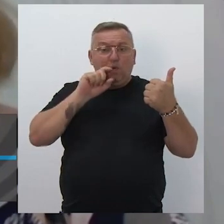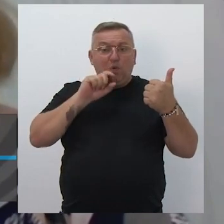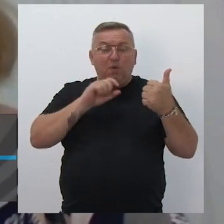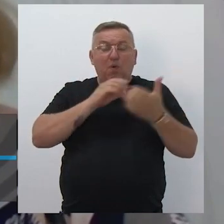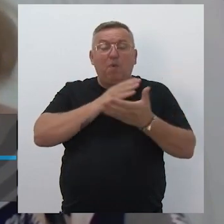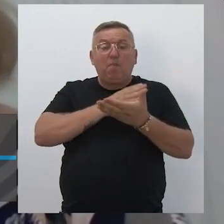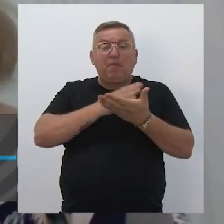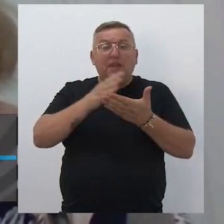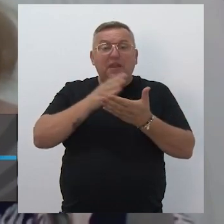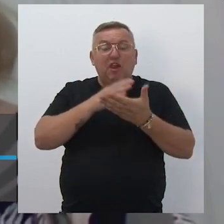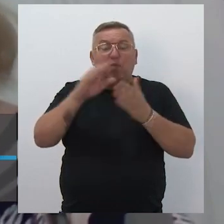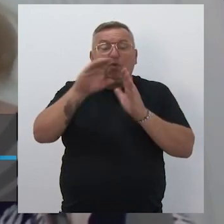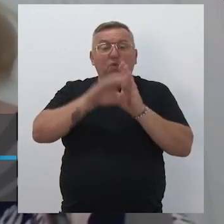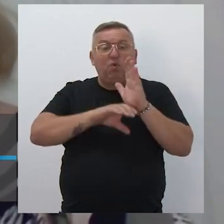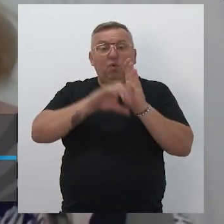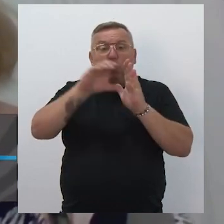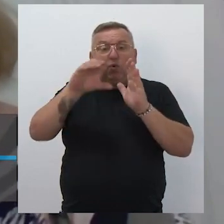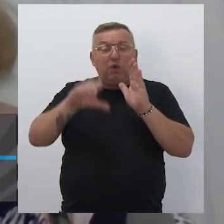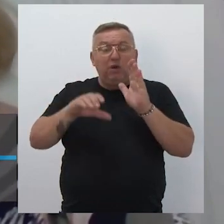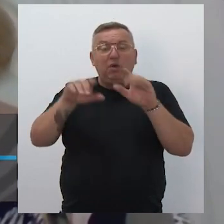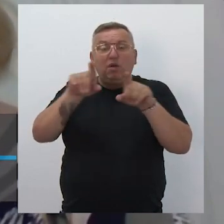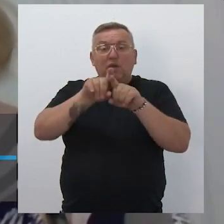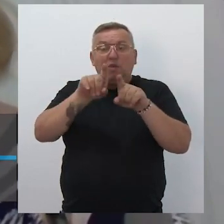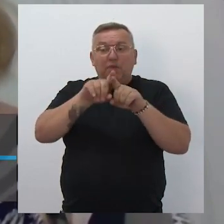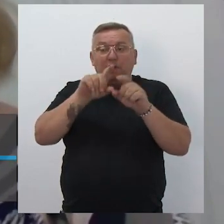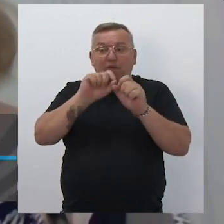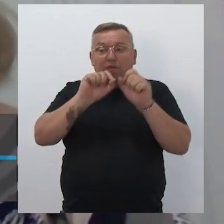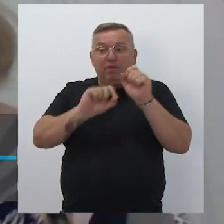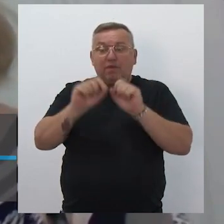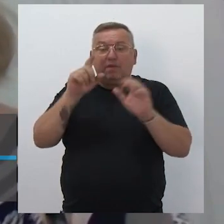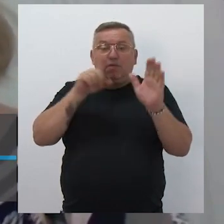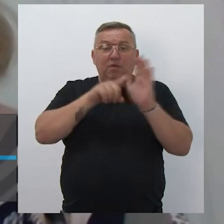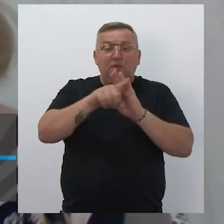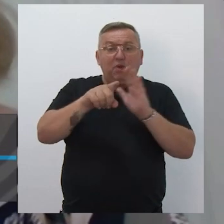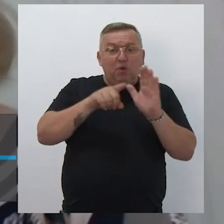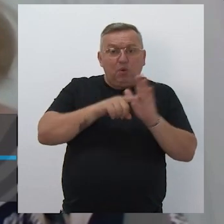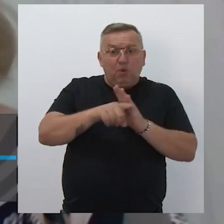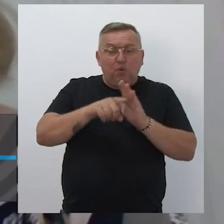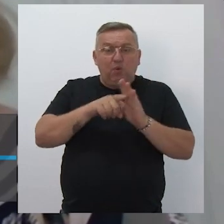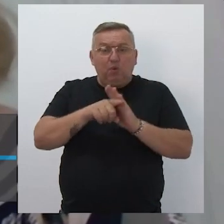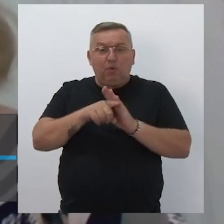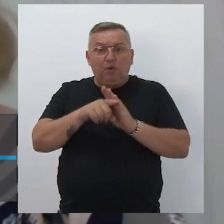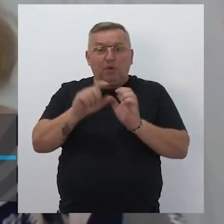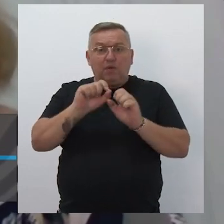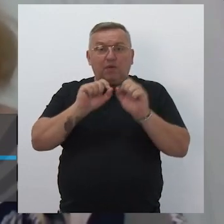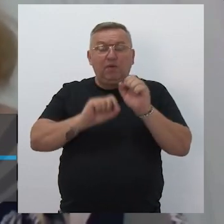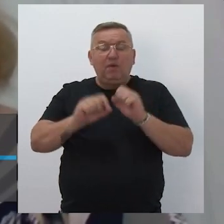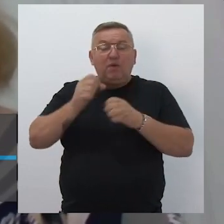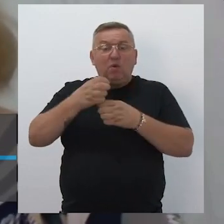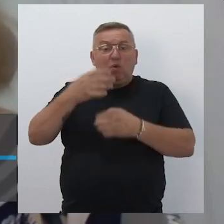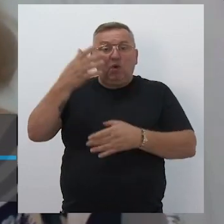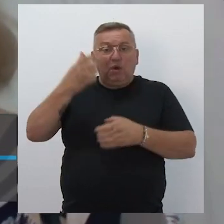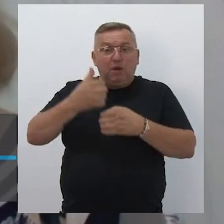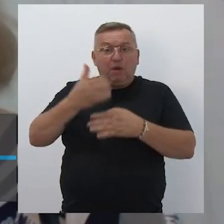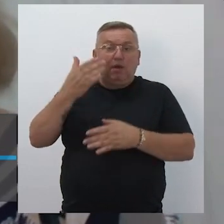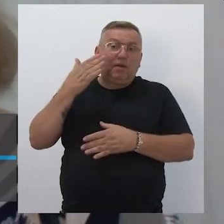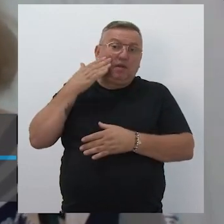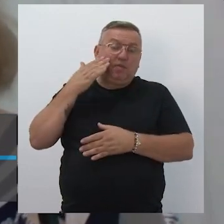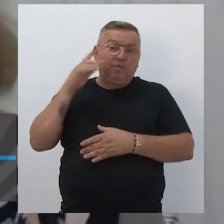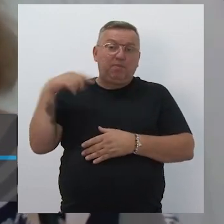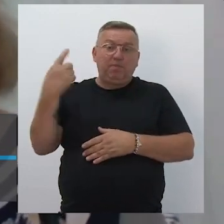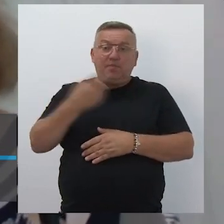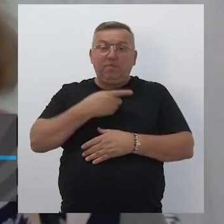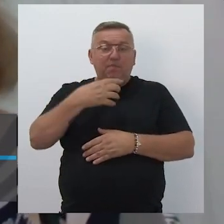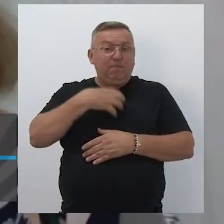do currículo. Finalizaremos respondendo algumas perguntas que surgirão no chat. Sabemos que a gente não